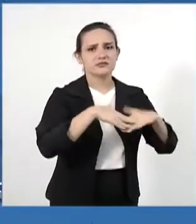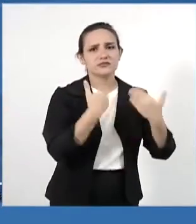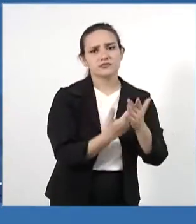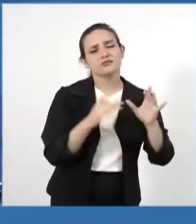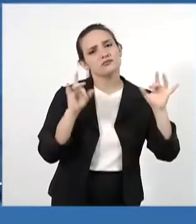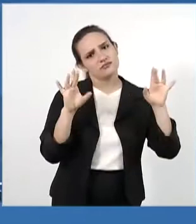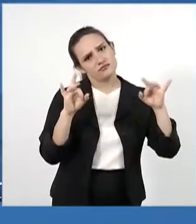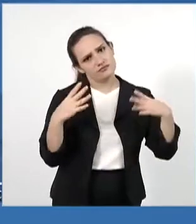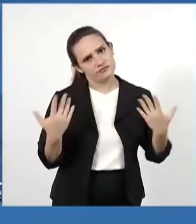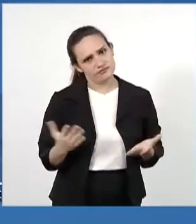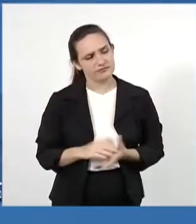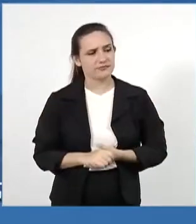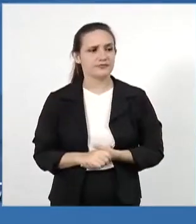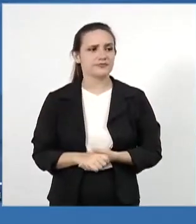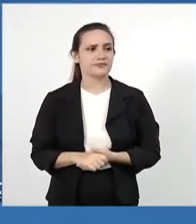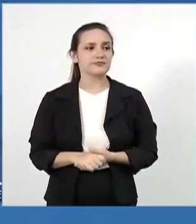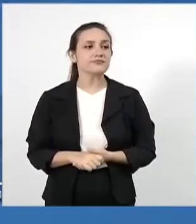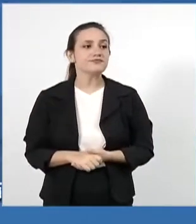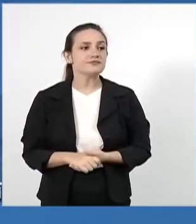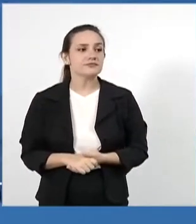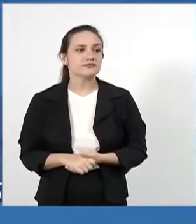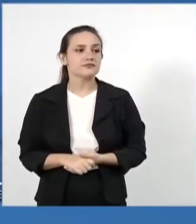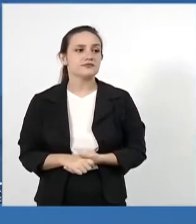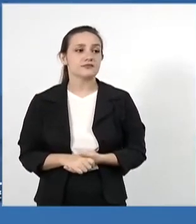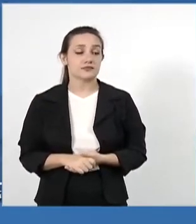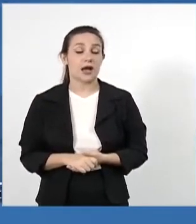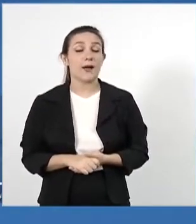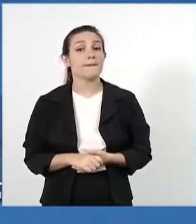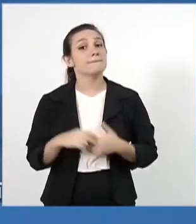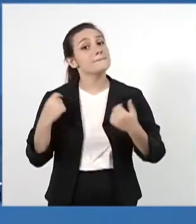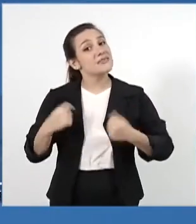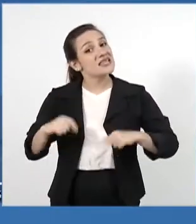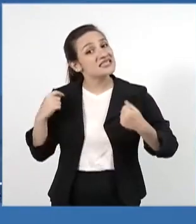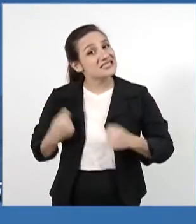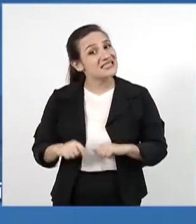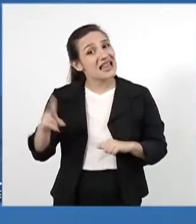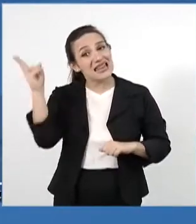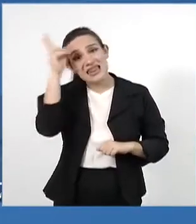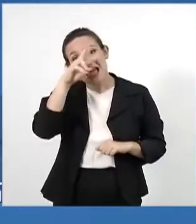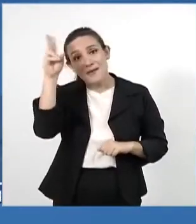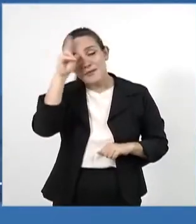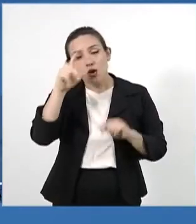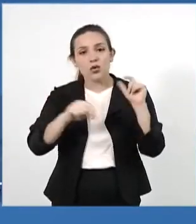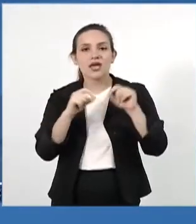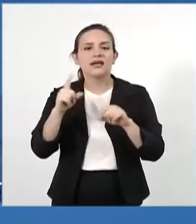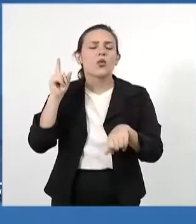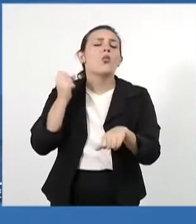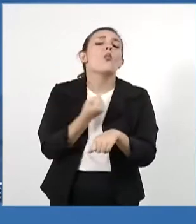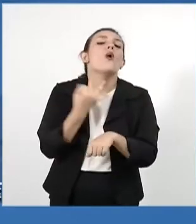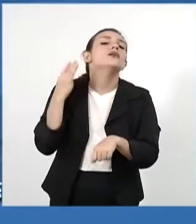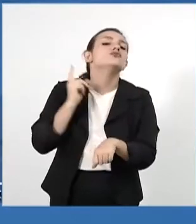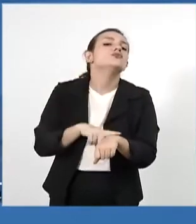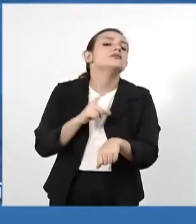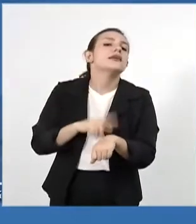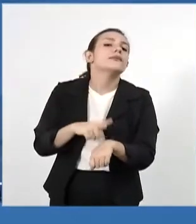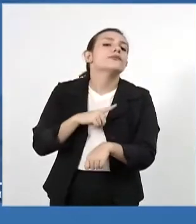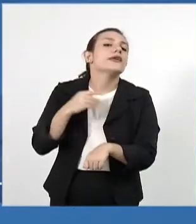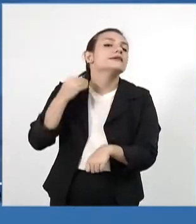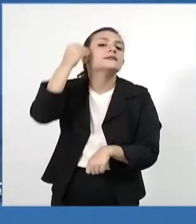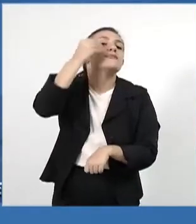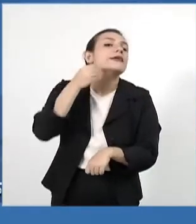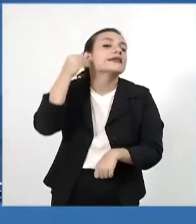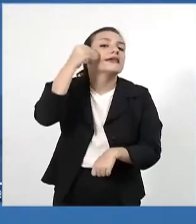para, inclusive, considerar o tempo de experiência na área, né?